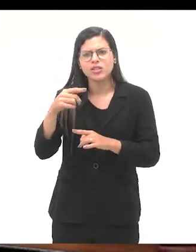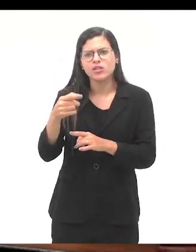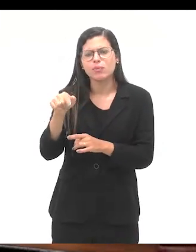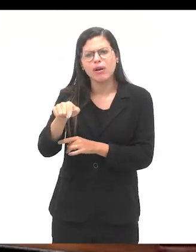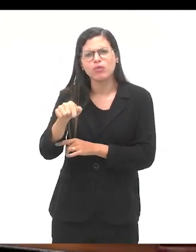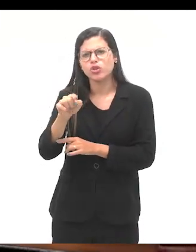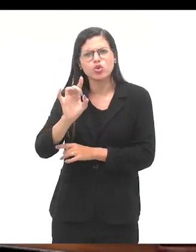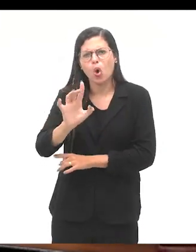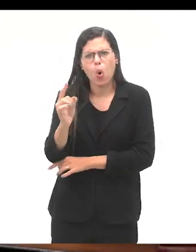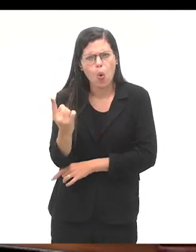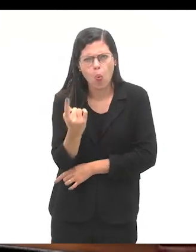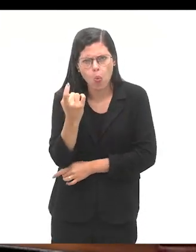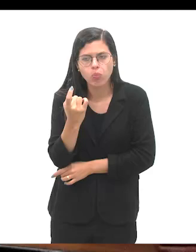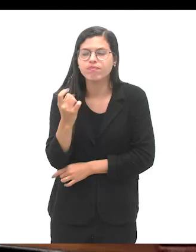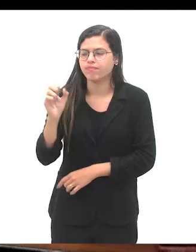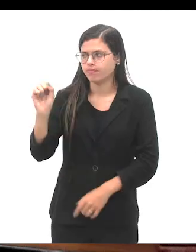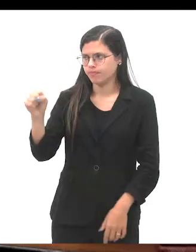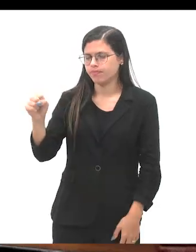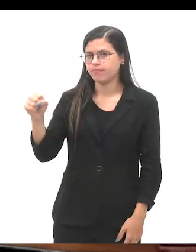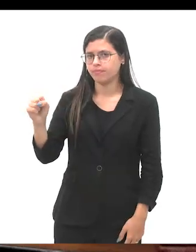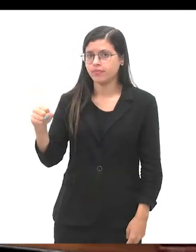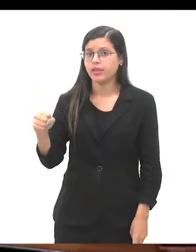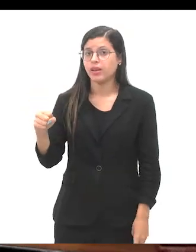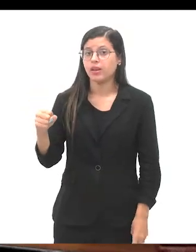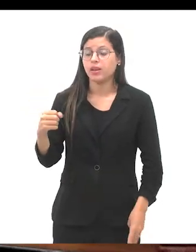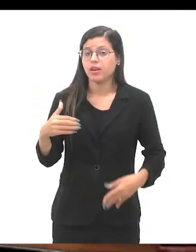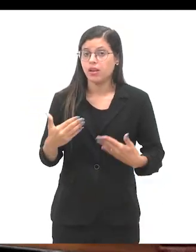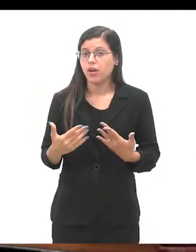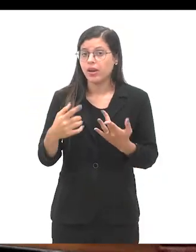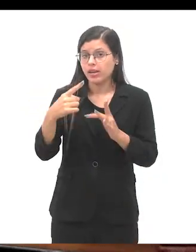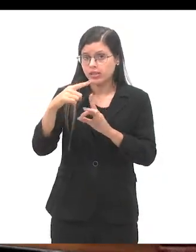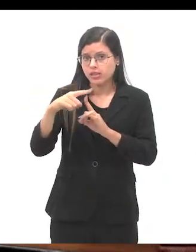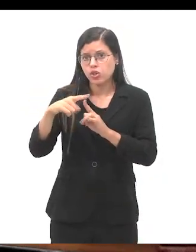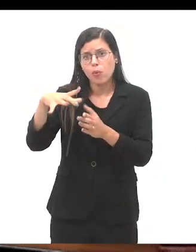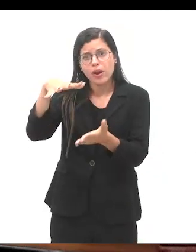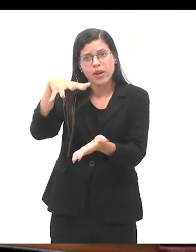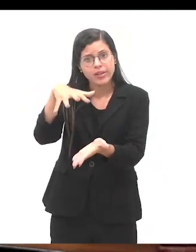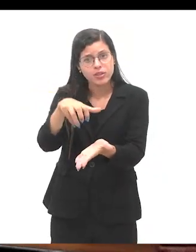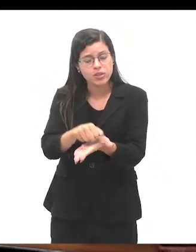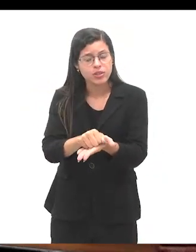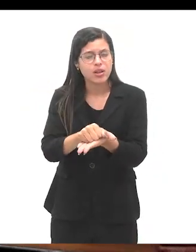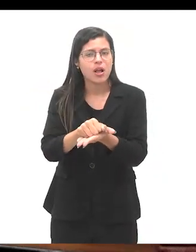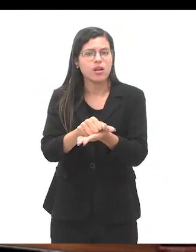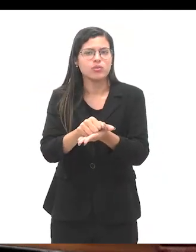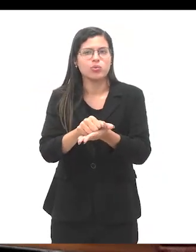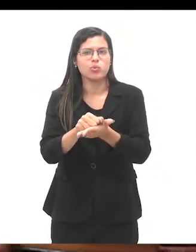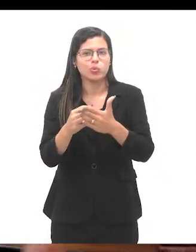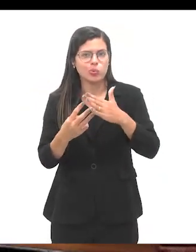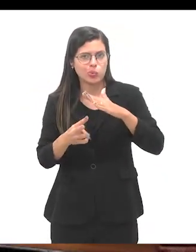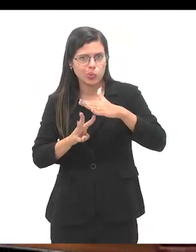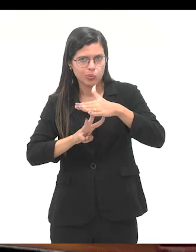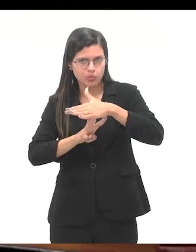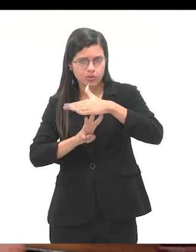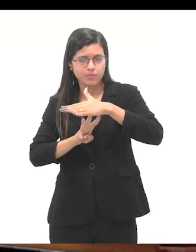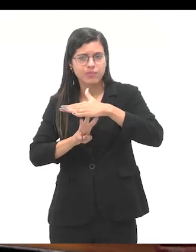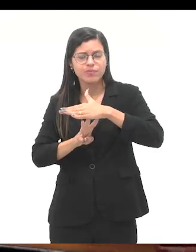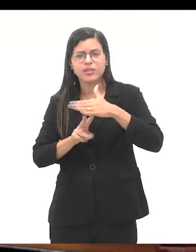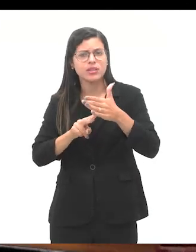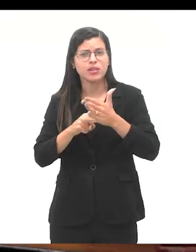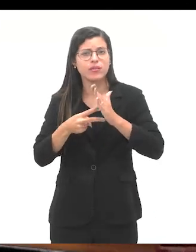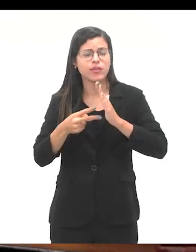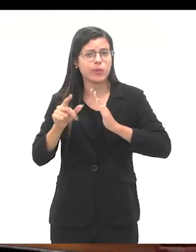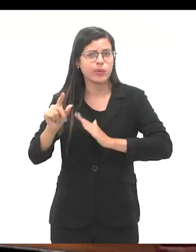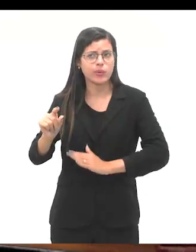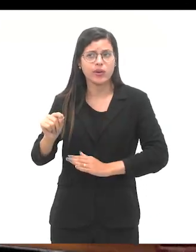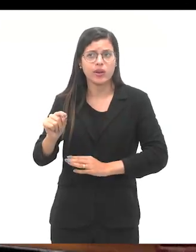sozinho. Então, o que acontece? Com essas espécies estão catalogadas, né, no Museu Nacional, isso quer